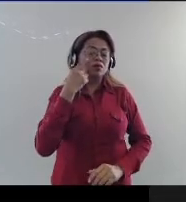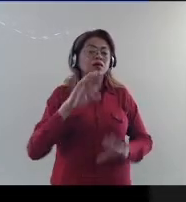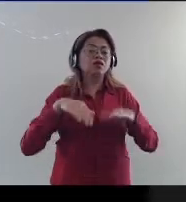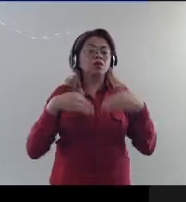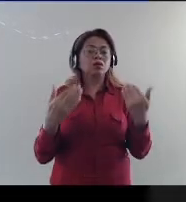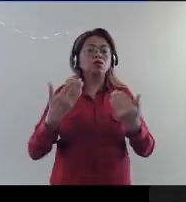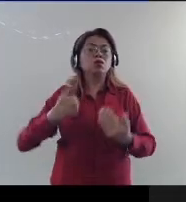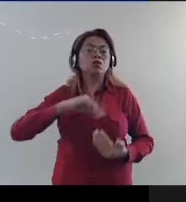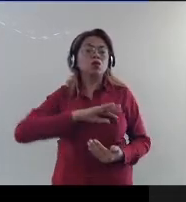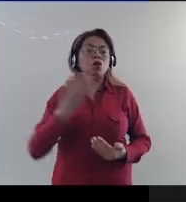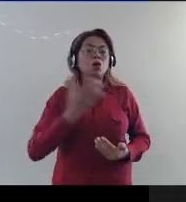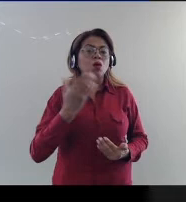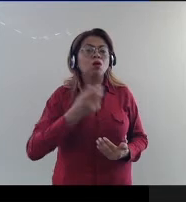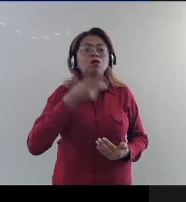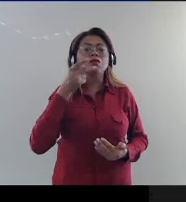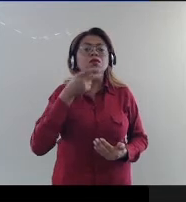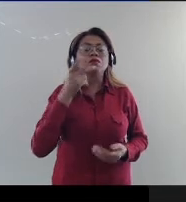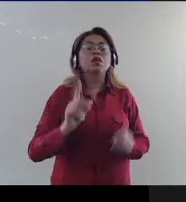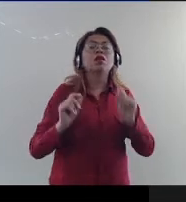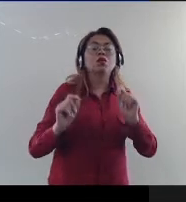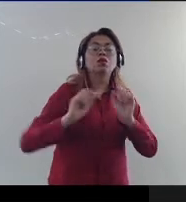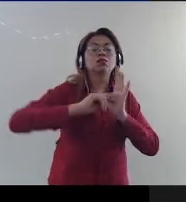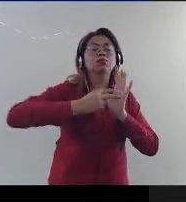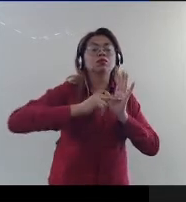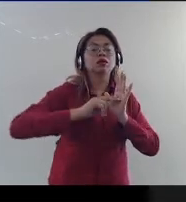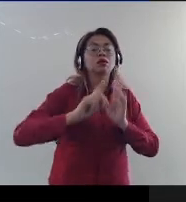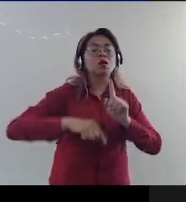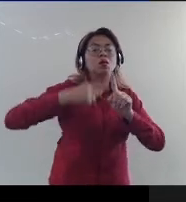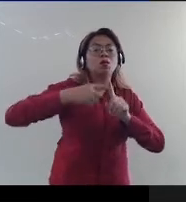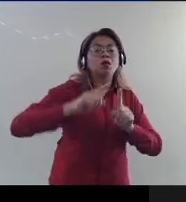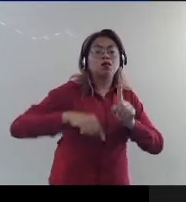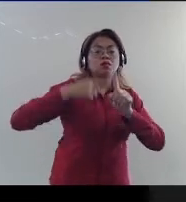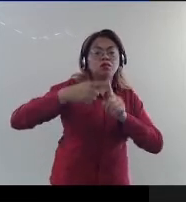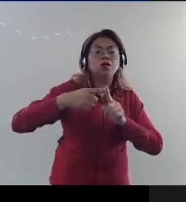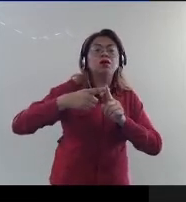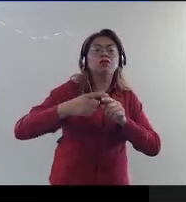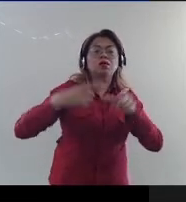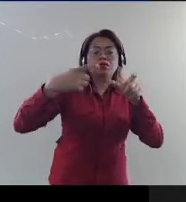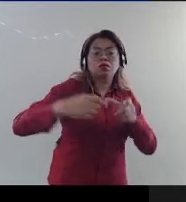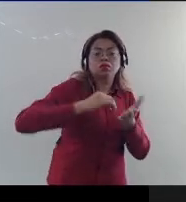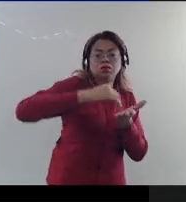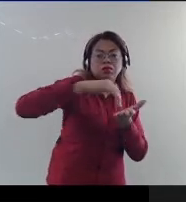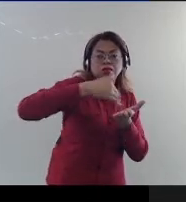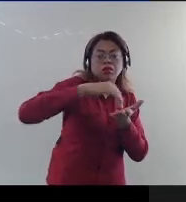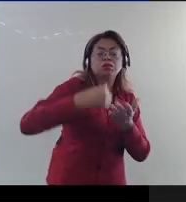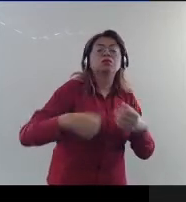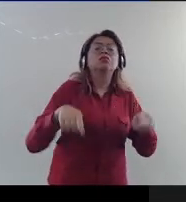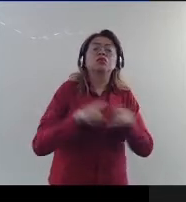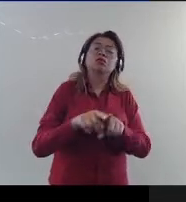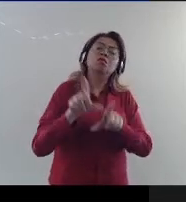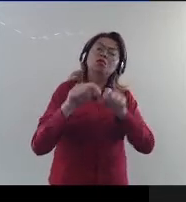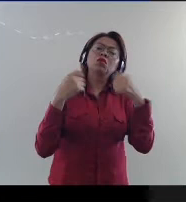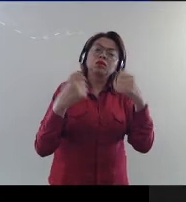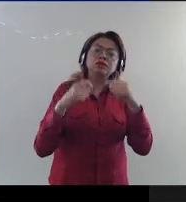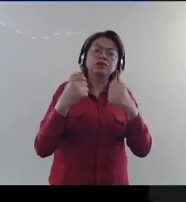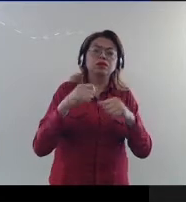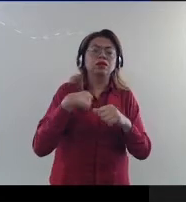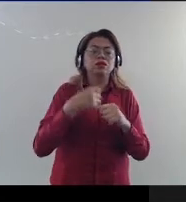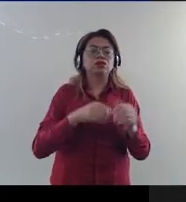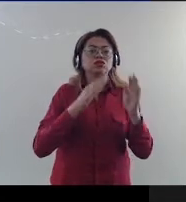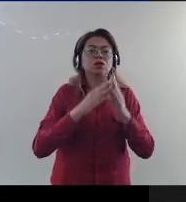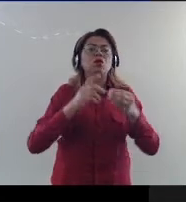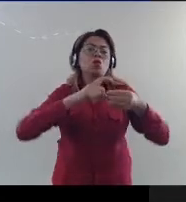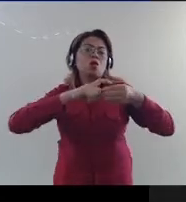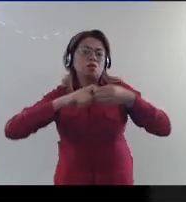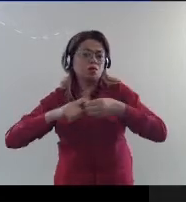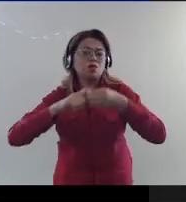estamos querendo dizer é o seguinte, né? Cada vez mais os escritórios, e de forma complementar, vão precisar de parceiros de